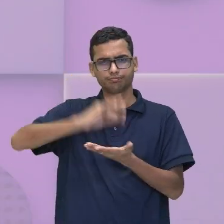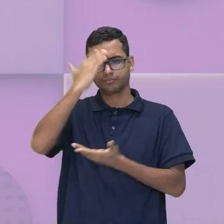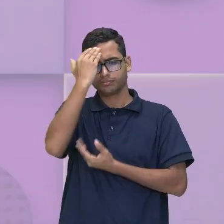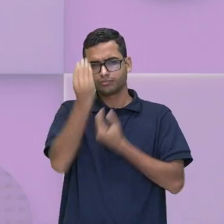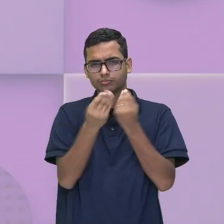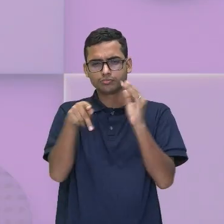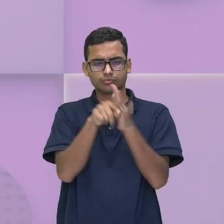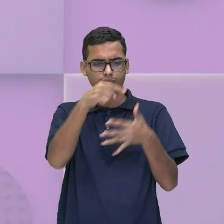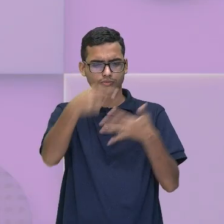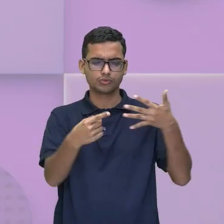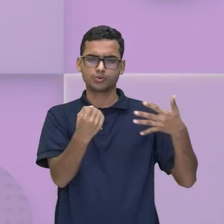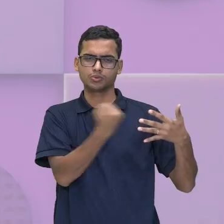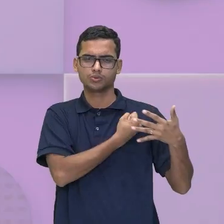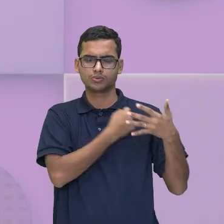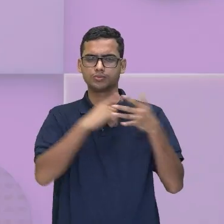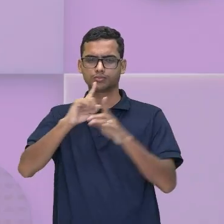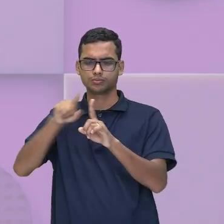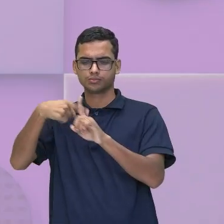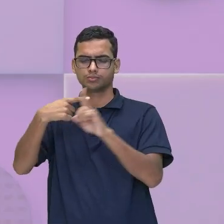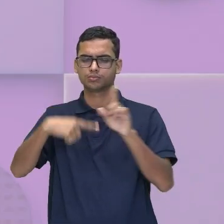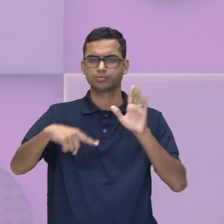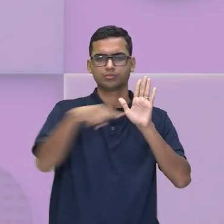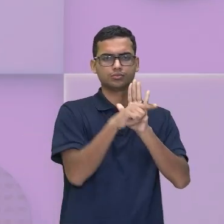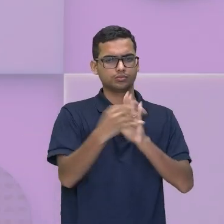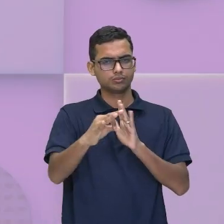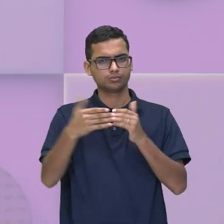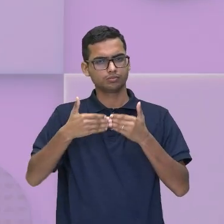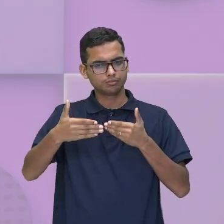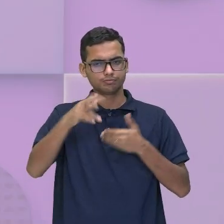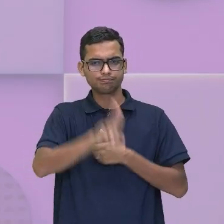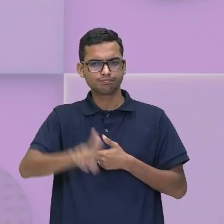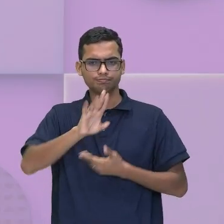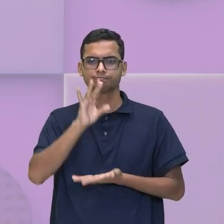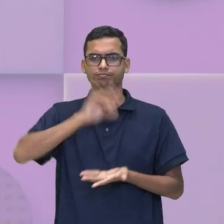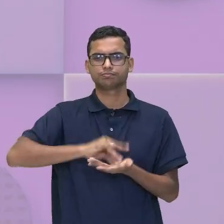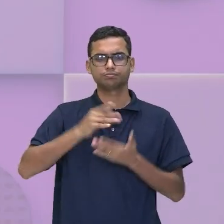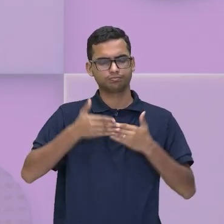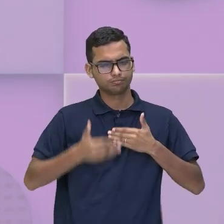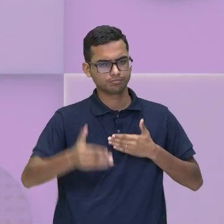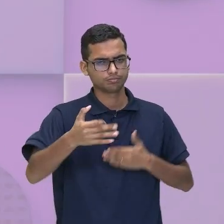dos nossos números negativos que vamos utilizar bastante daqui para